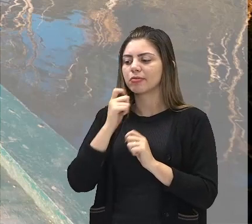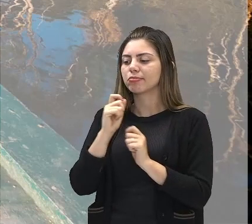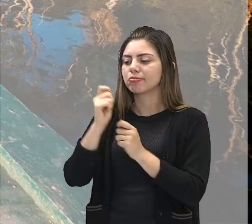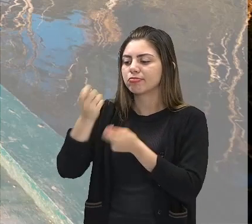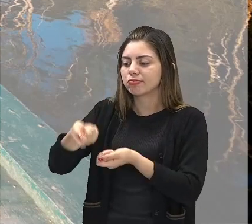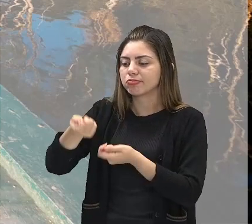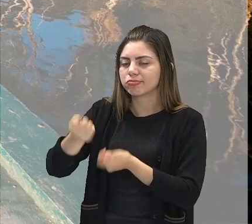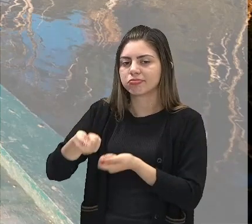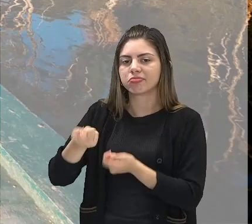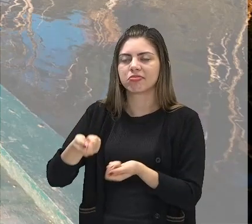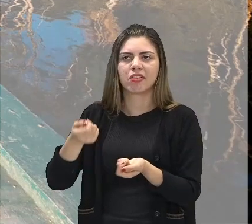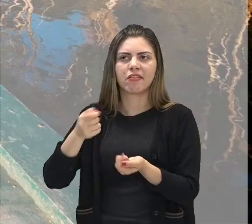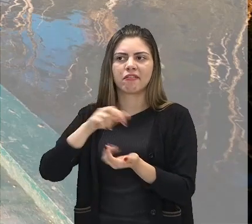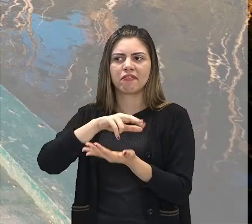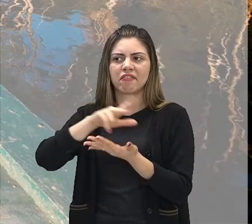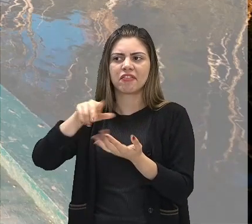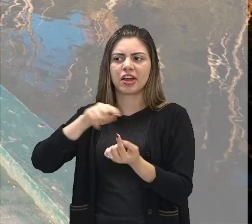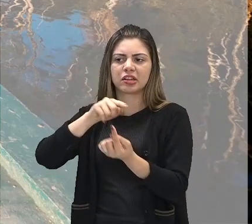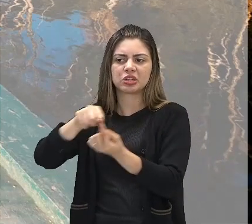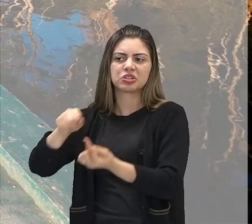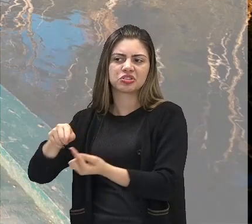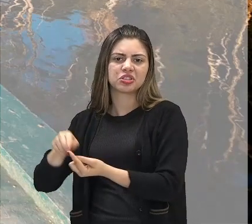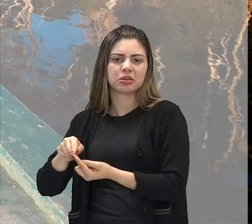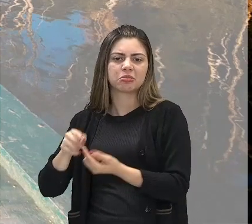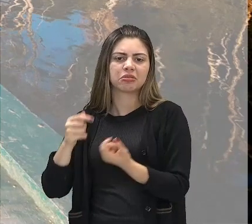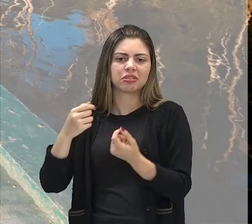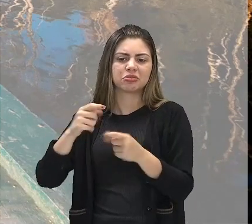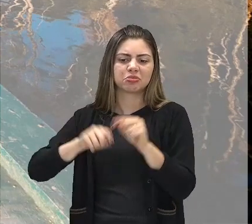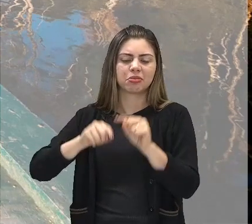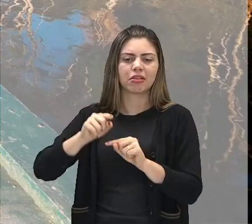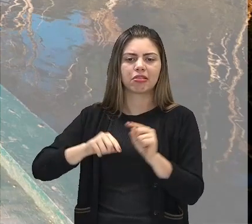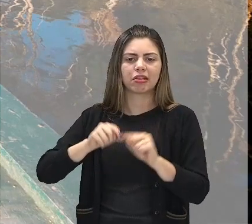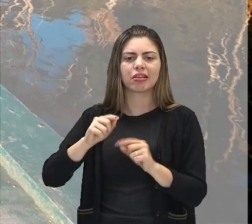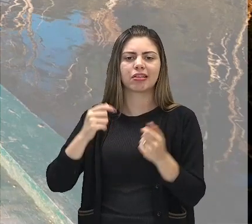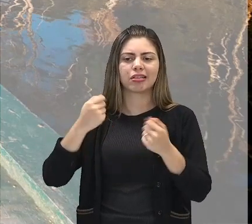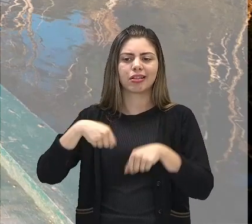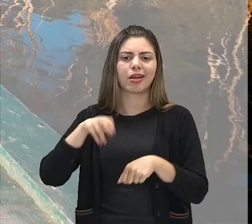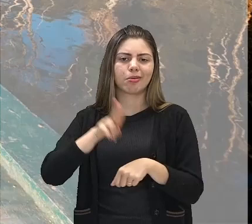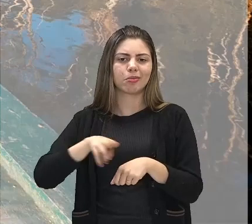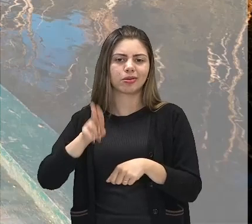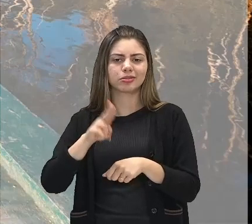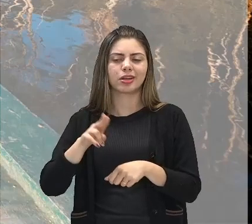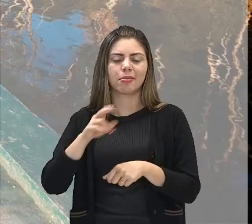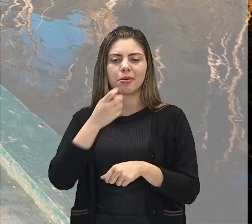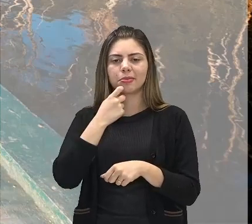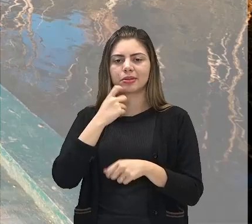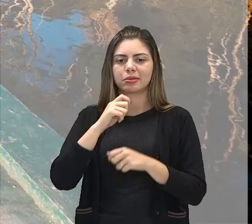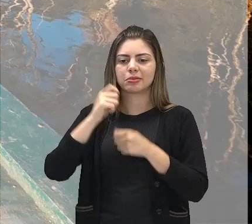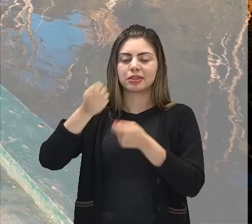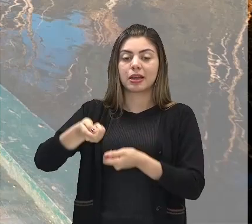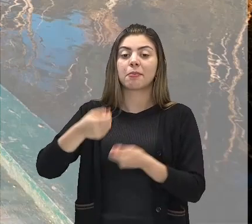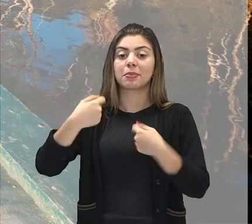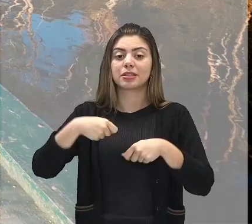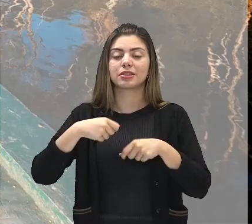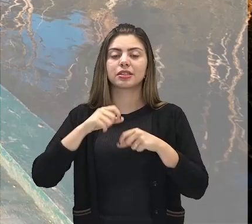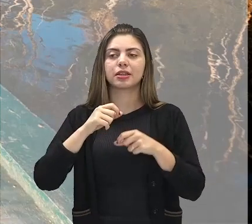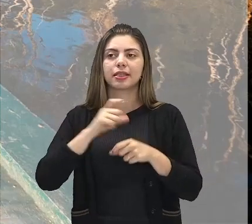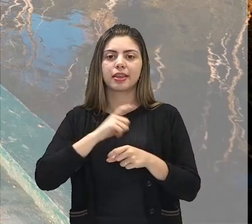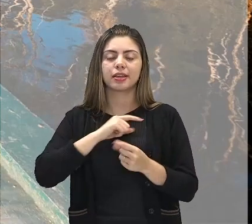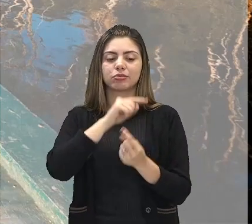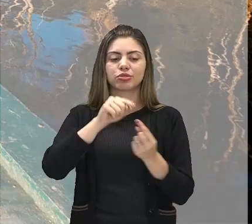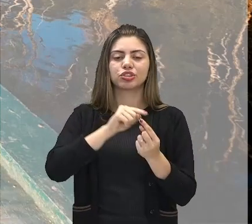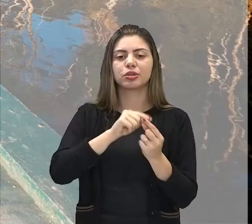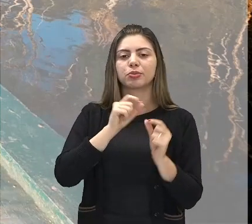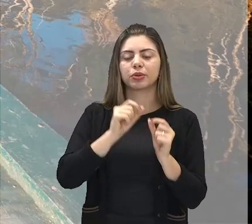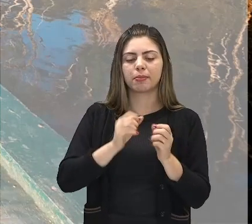anzol, com a tarrafa, né, utilizam ali, só que para jogar tarrafa eu sei que tem que ficar em pé na canoa para poder ter ali a